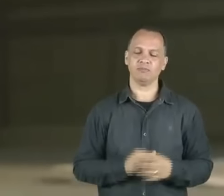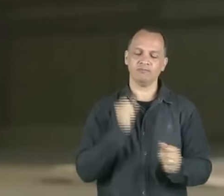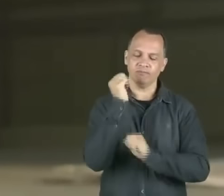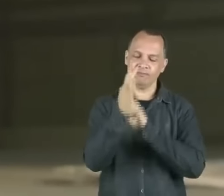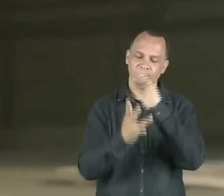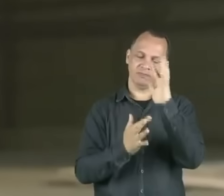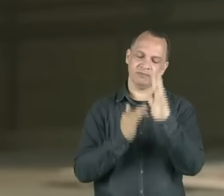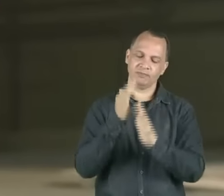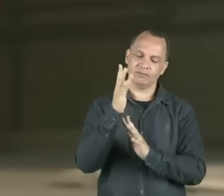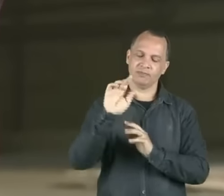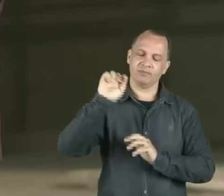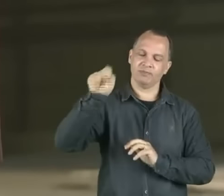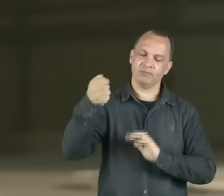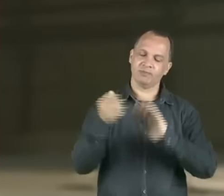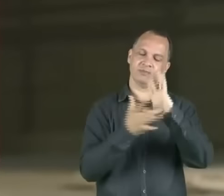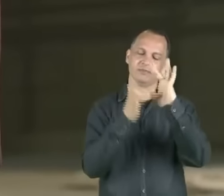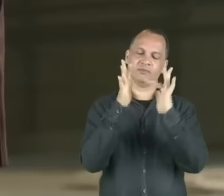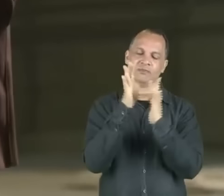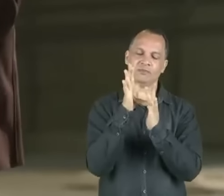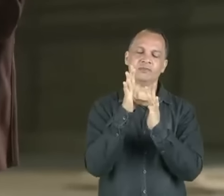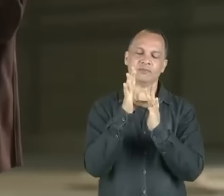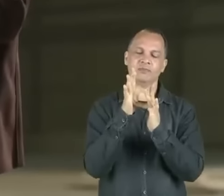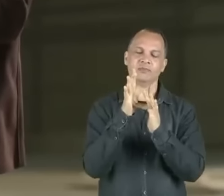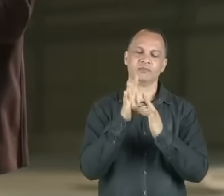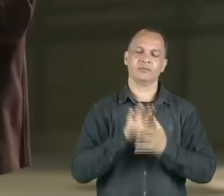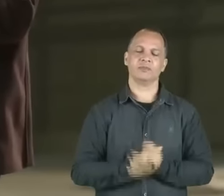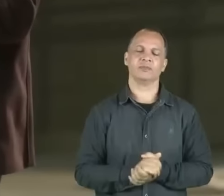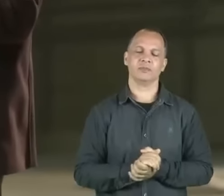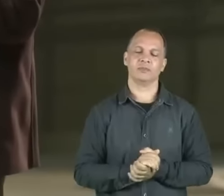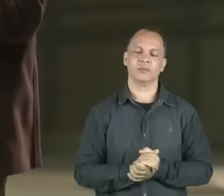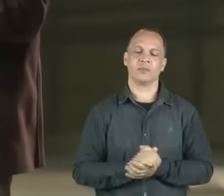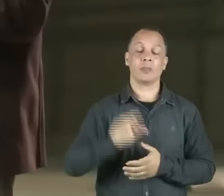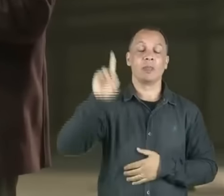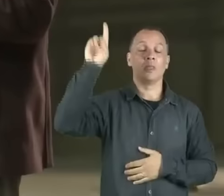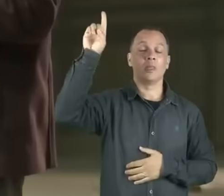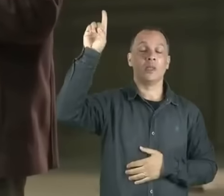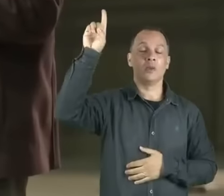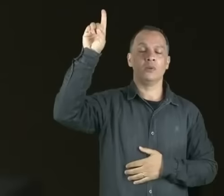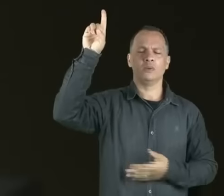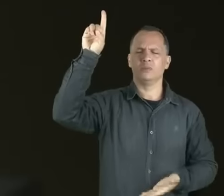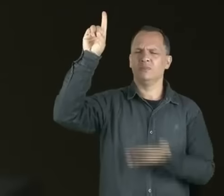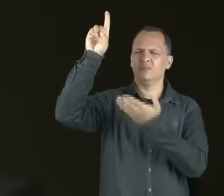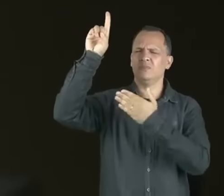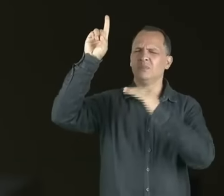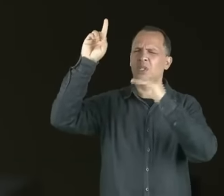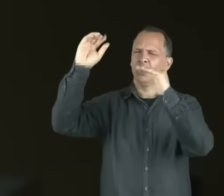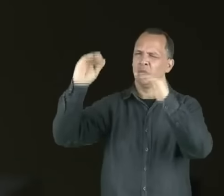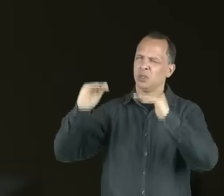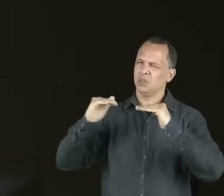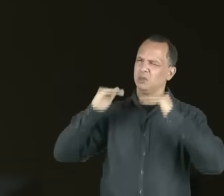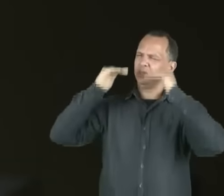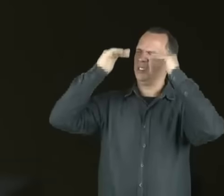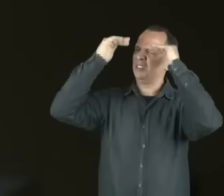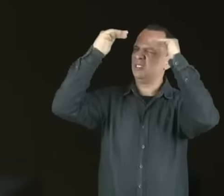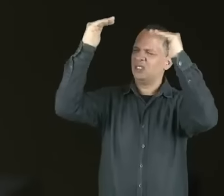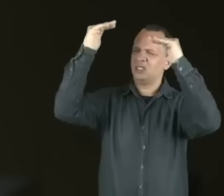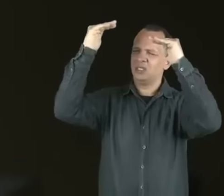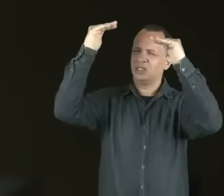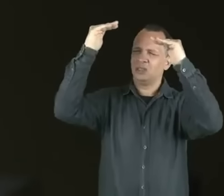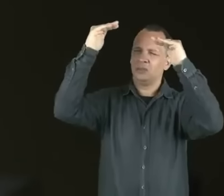lembrando o teu nome do nome O que é Deus acima de todos os deuses